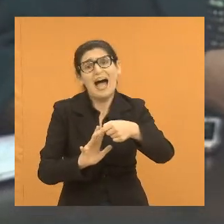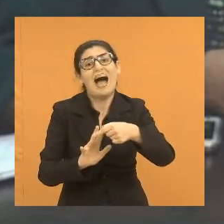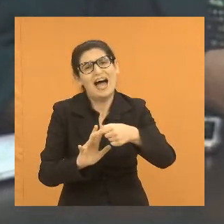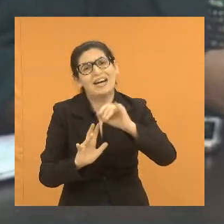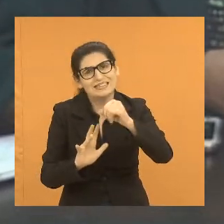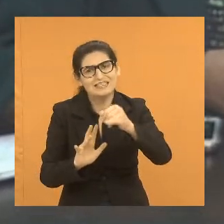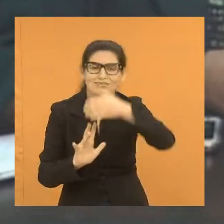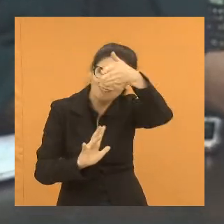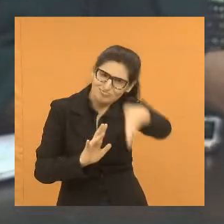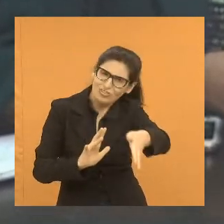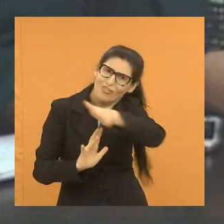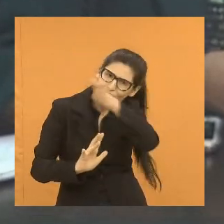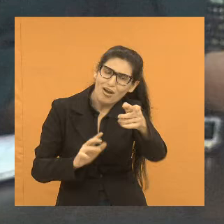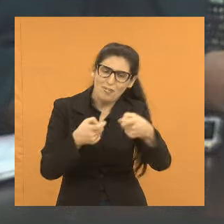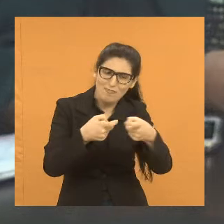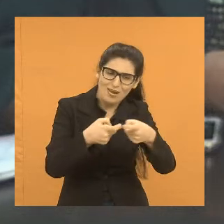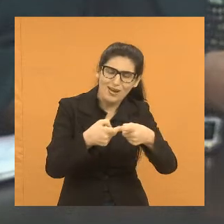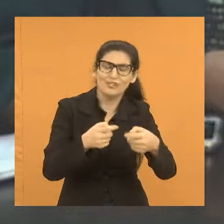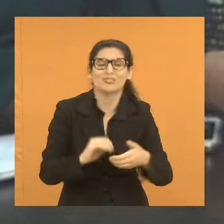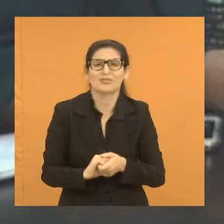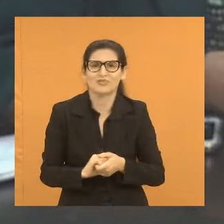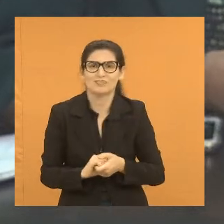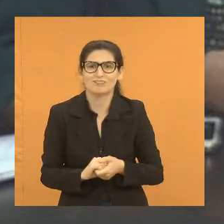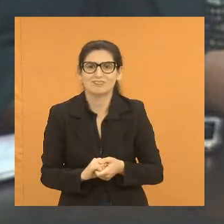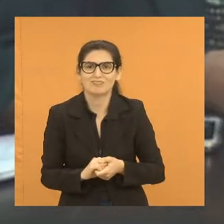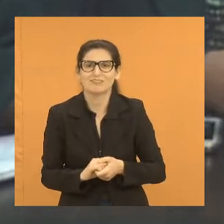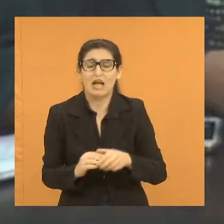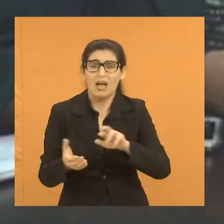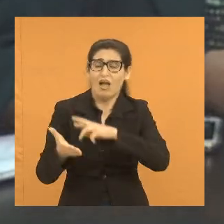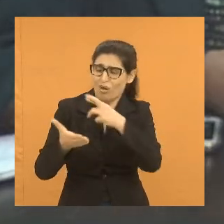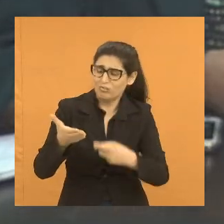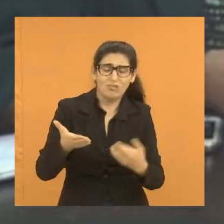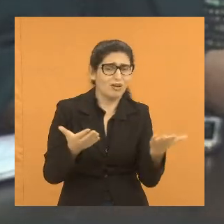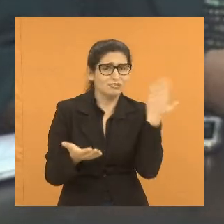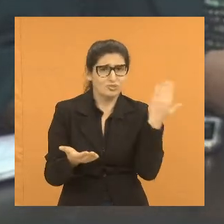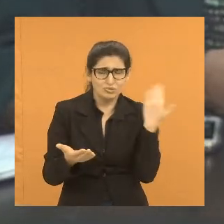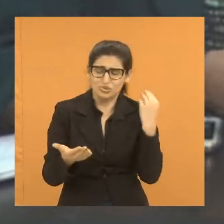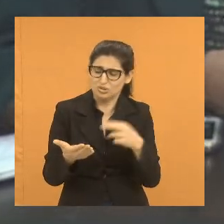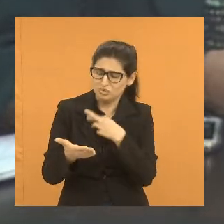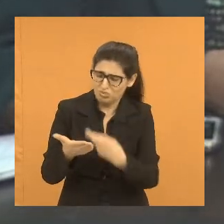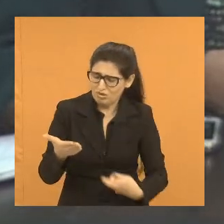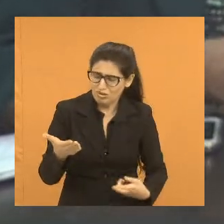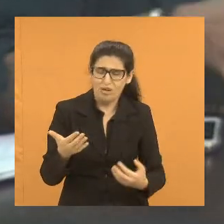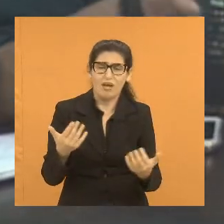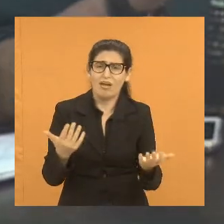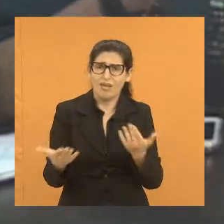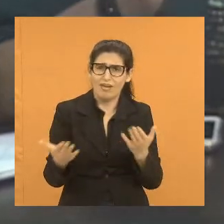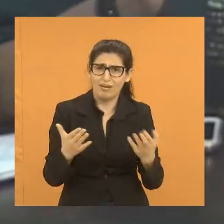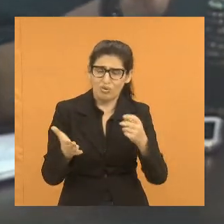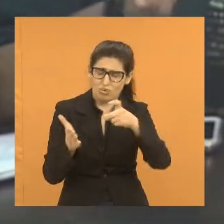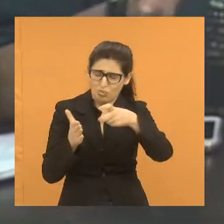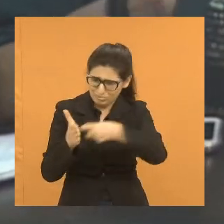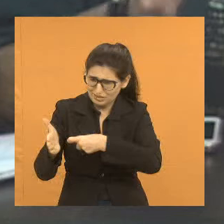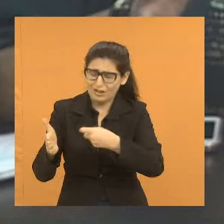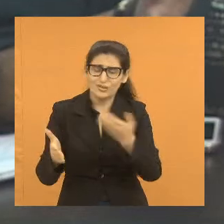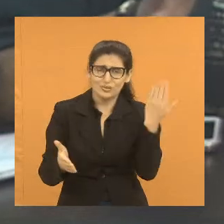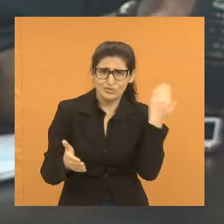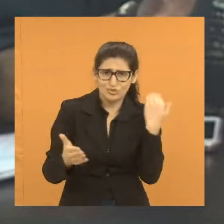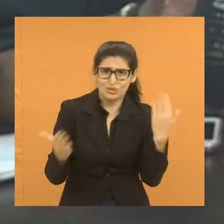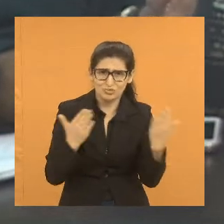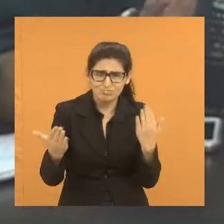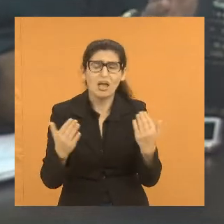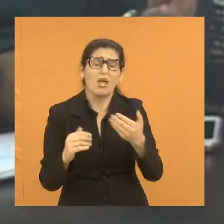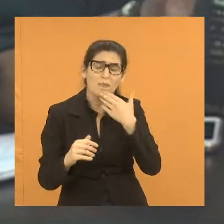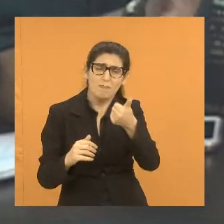contrato antigo, né? Eu acho que já deu uma diminuída aí nas unidades básicas de saúde, só de colocar o cartaz mostrando